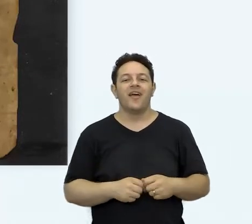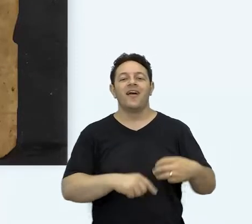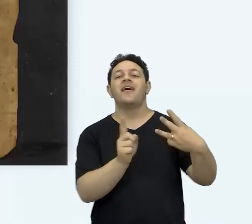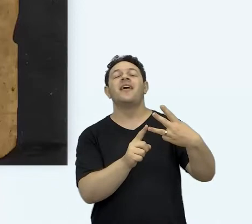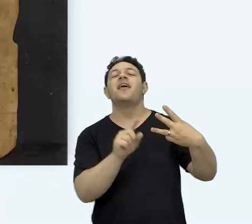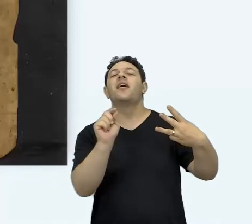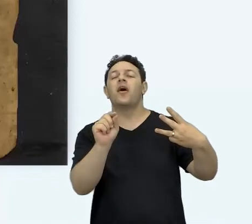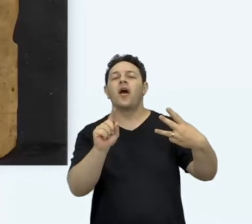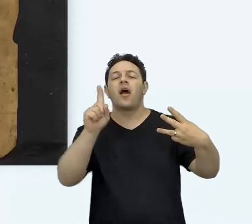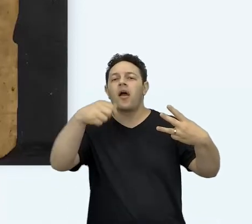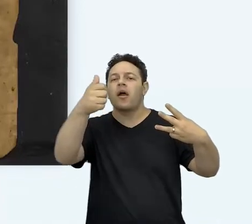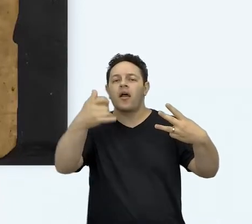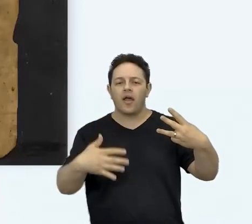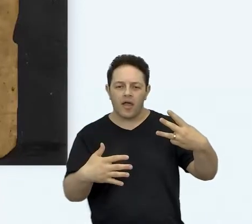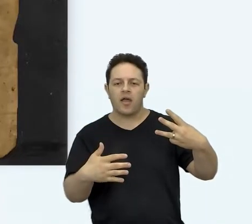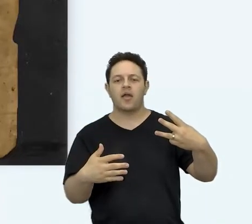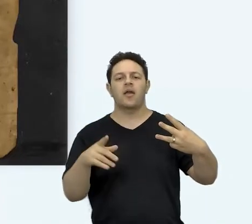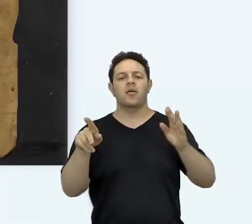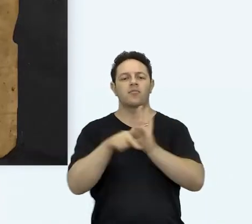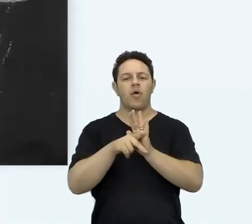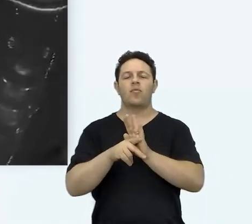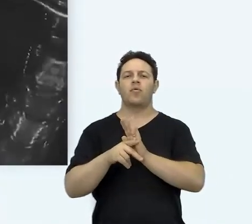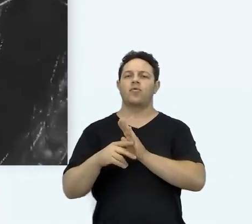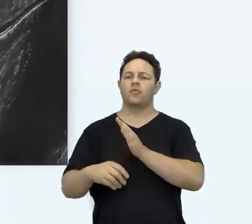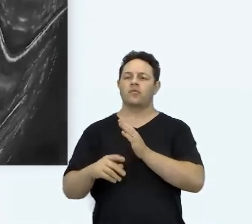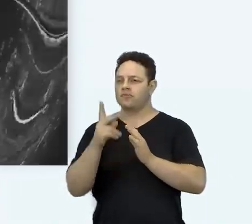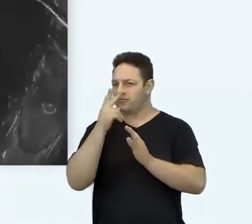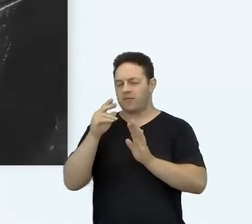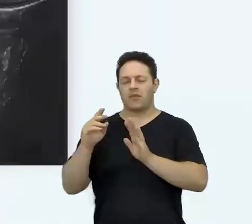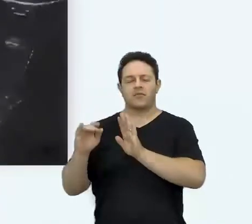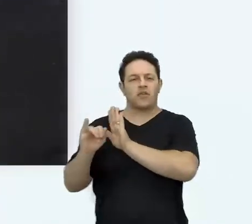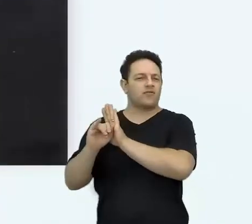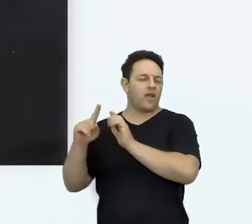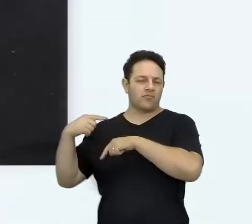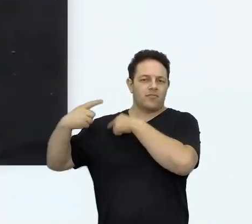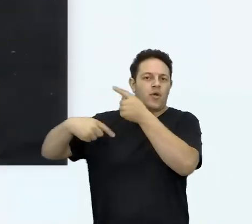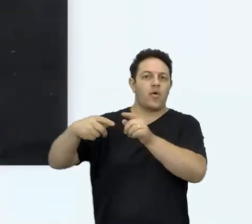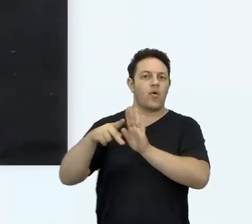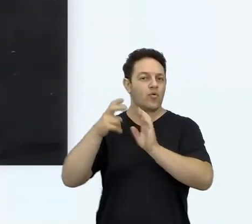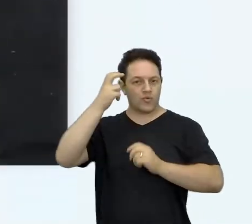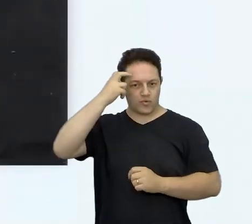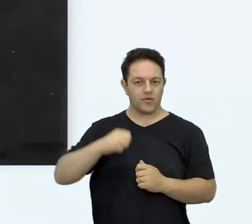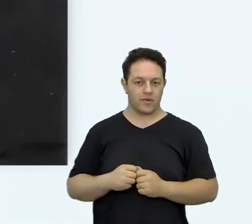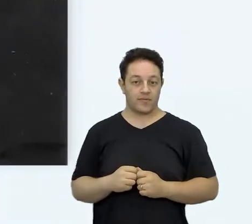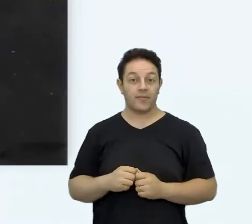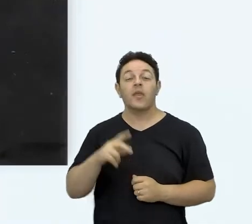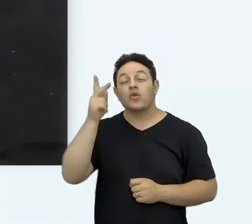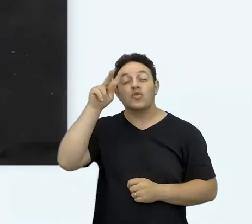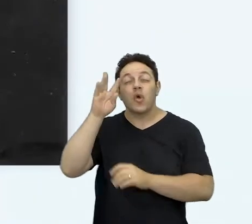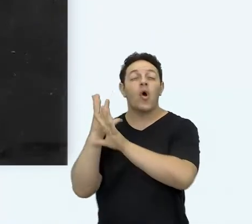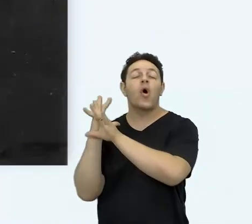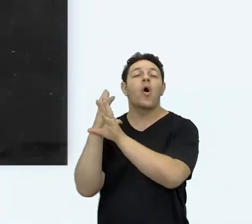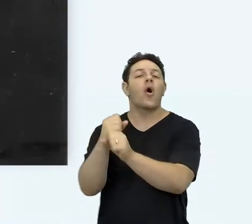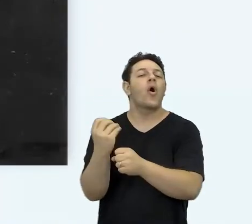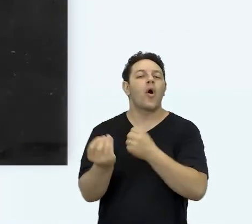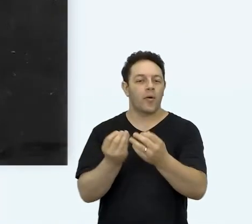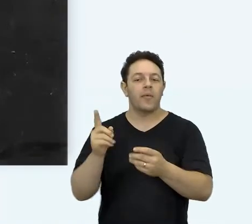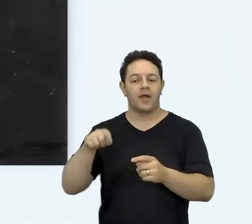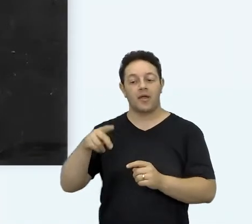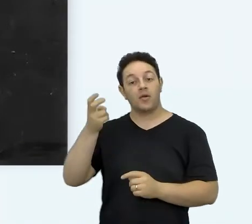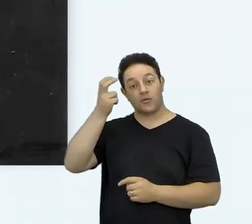terceiro, falar sobre imperialismo cultural. A história da humanidade foi construída através da